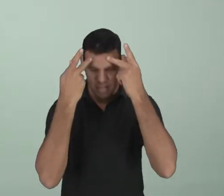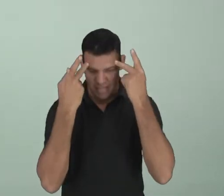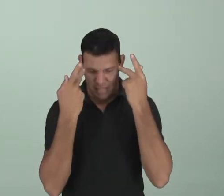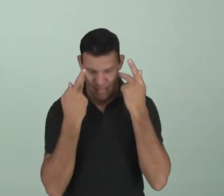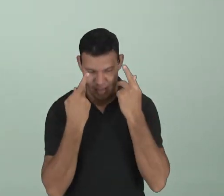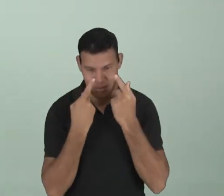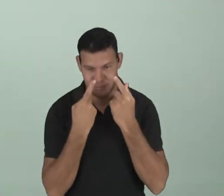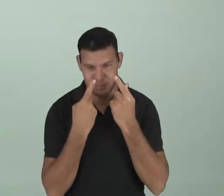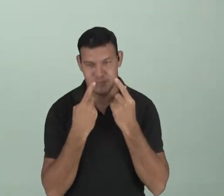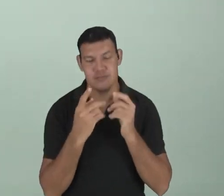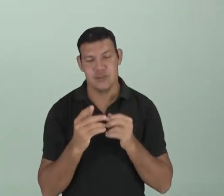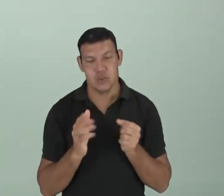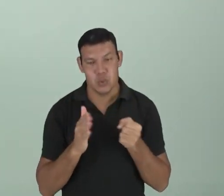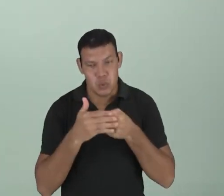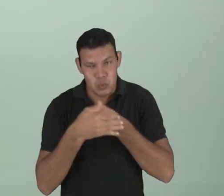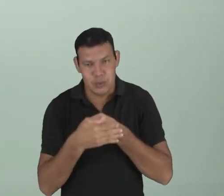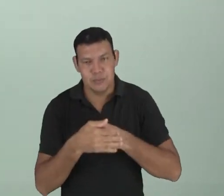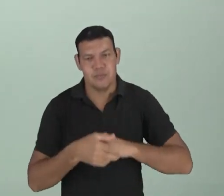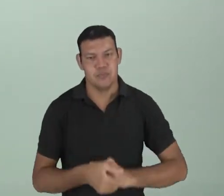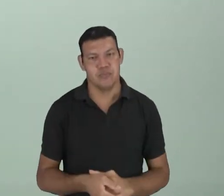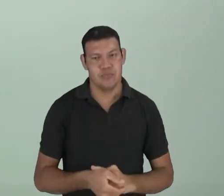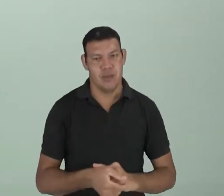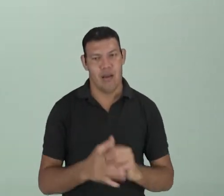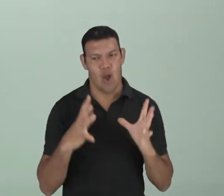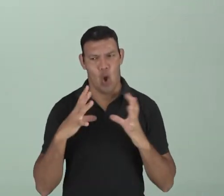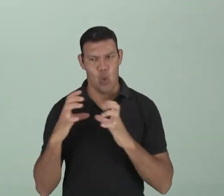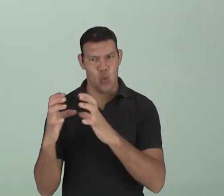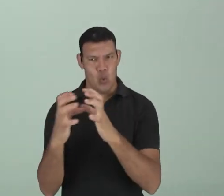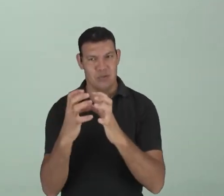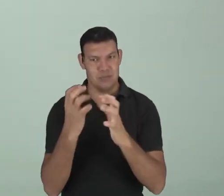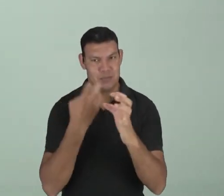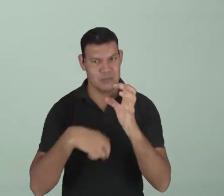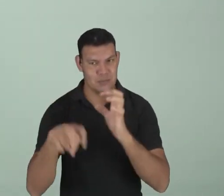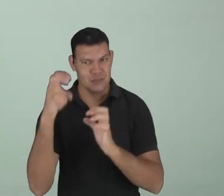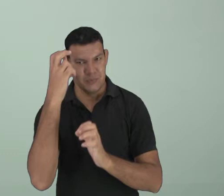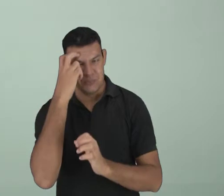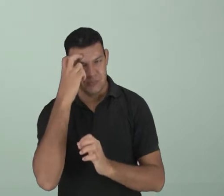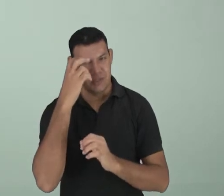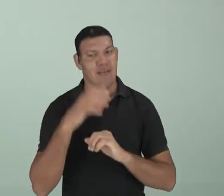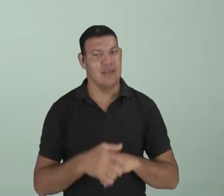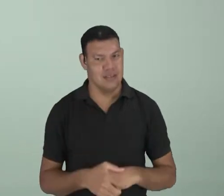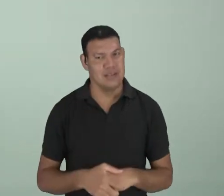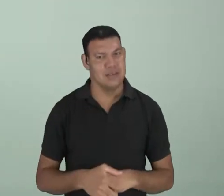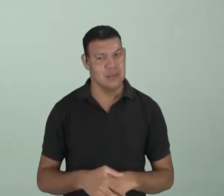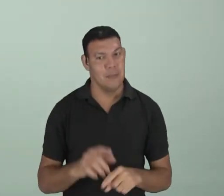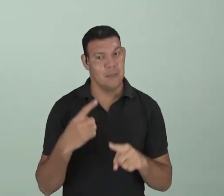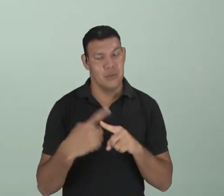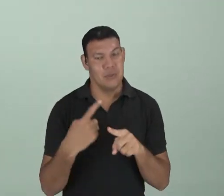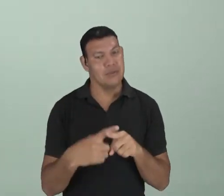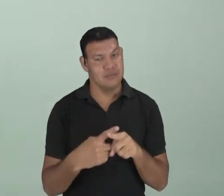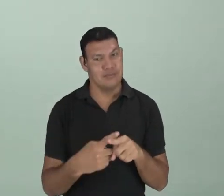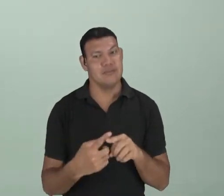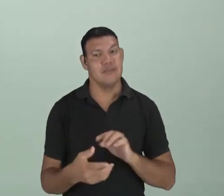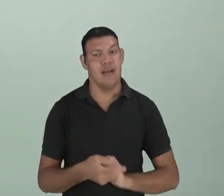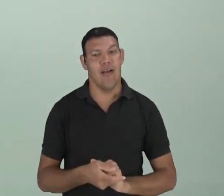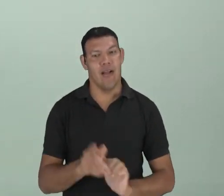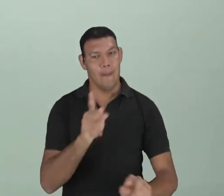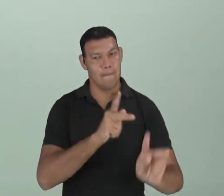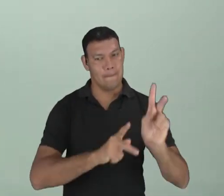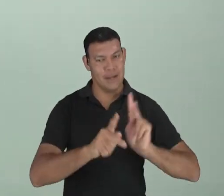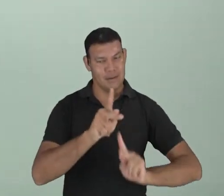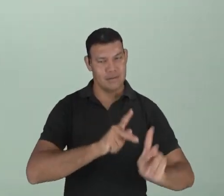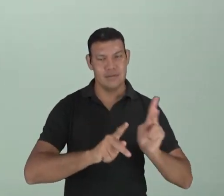já tem um choque aí cultural de um povo dito como civilizado, que seria o